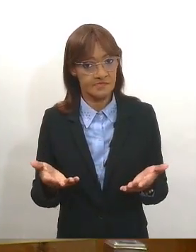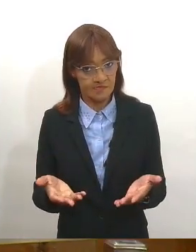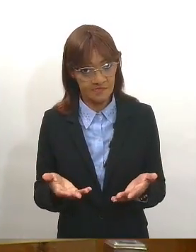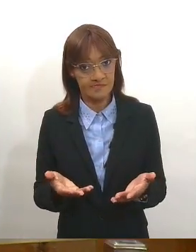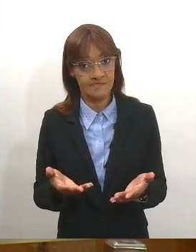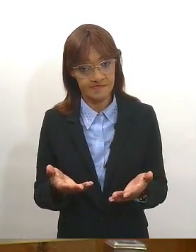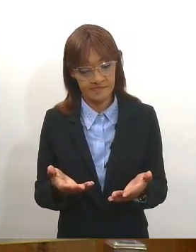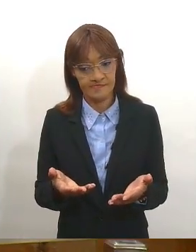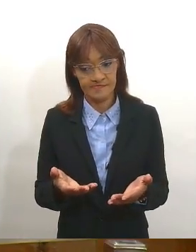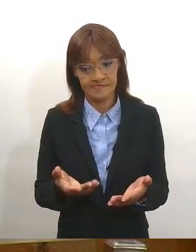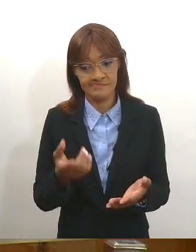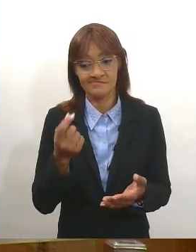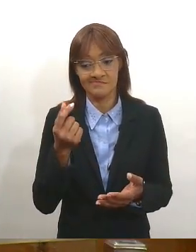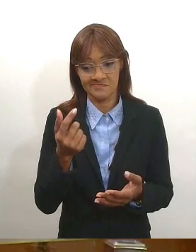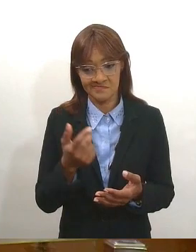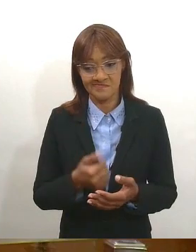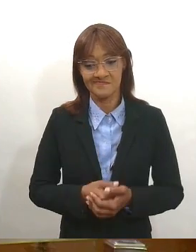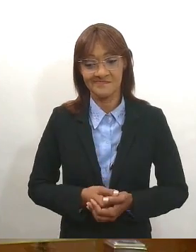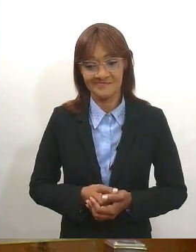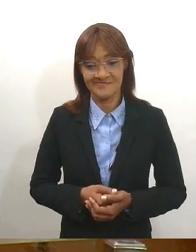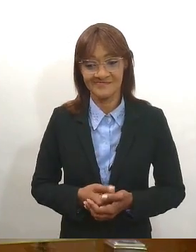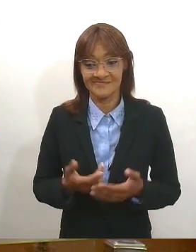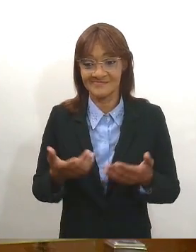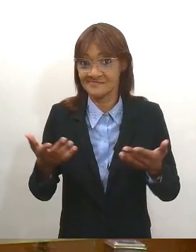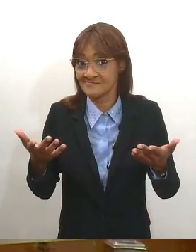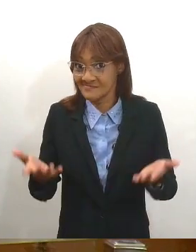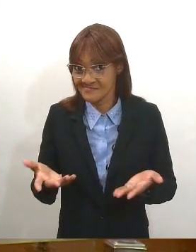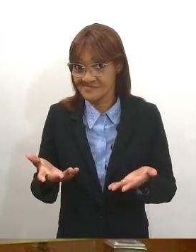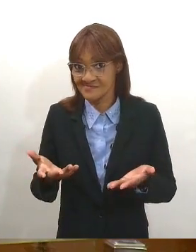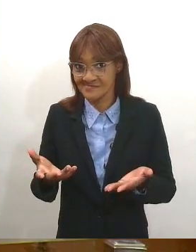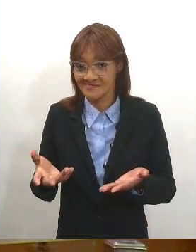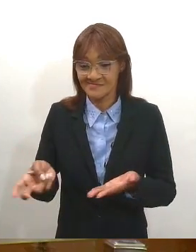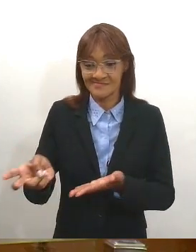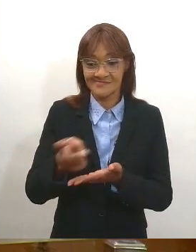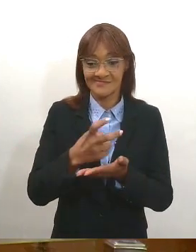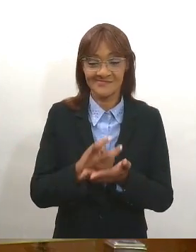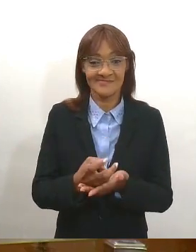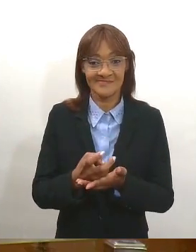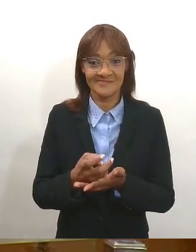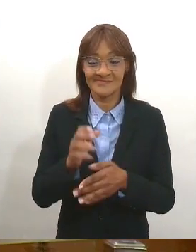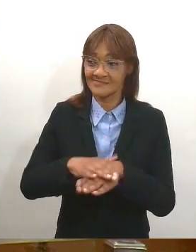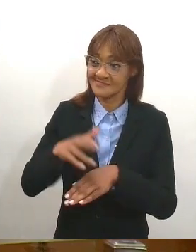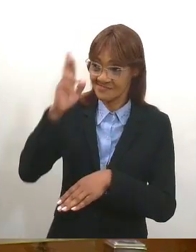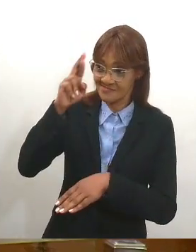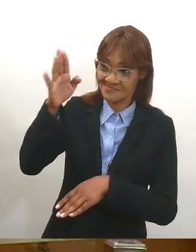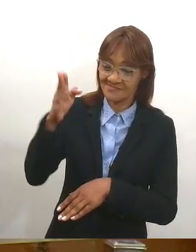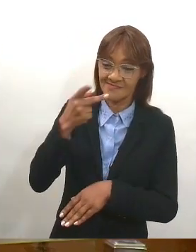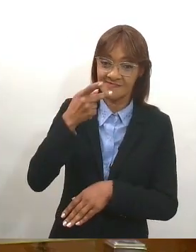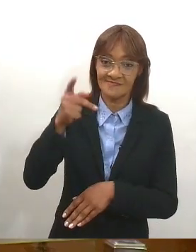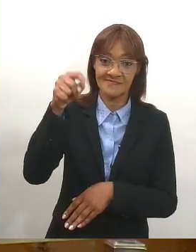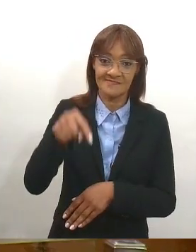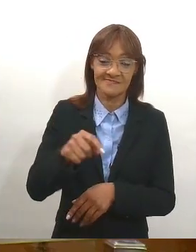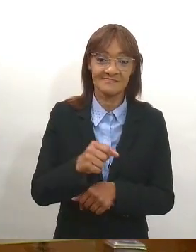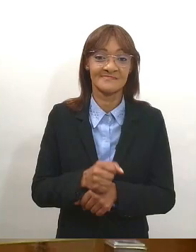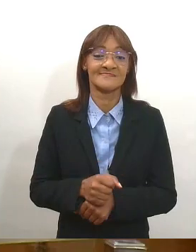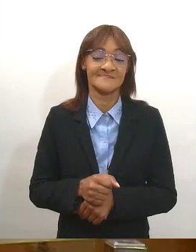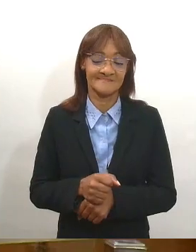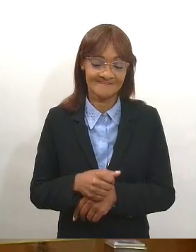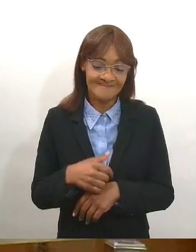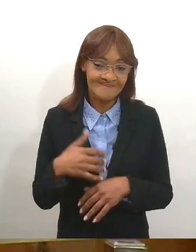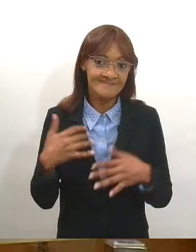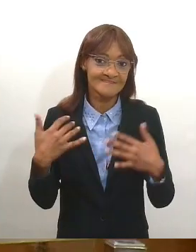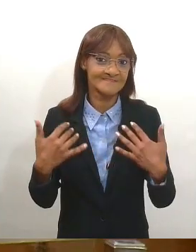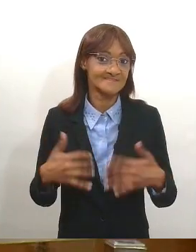da receita que Vossa Excelência apresentou aqui, está deixando inviável as